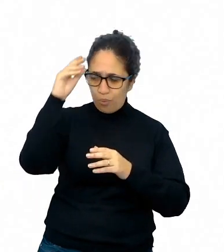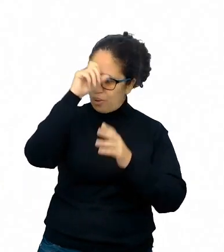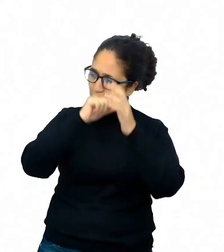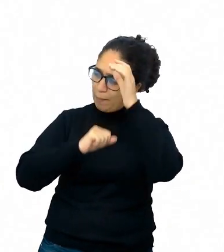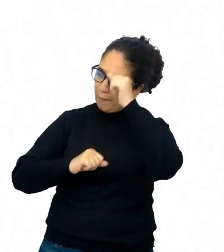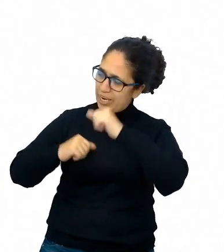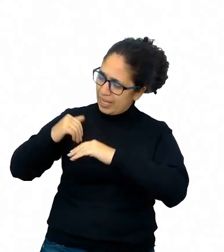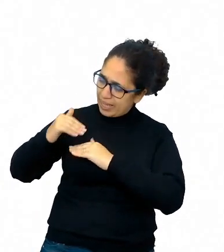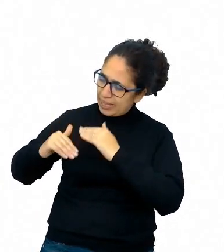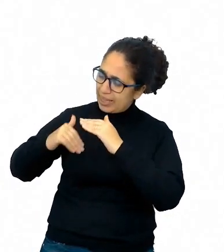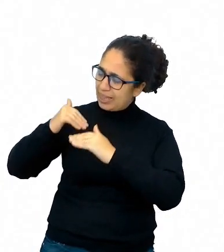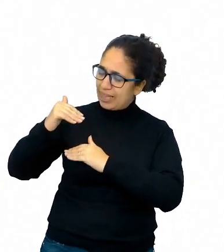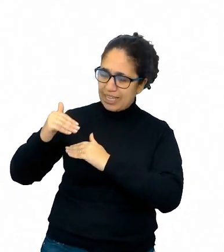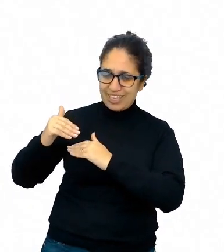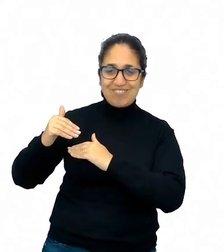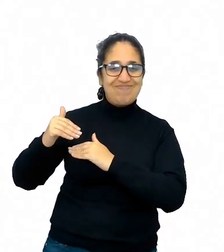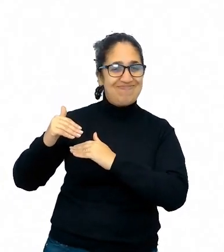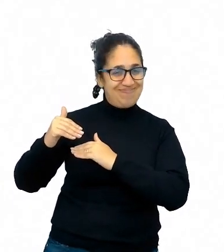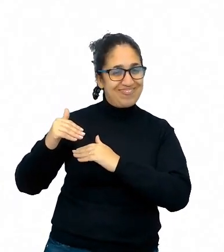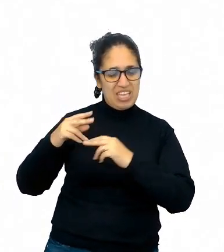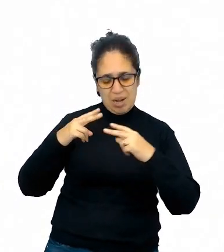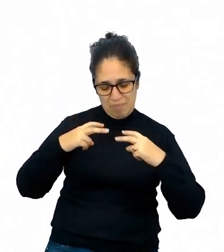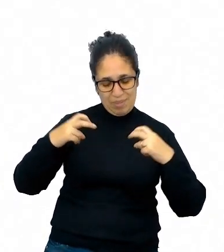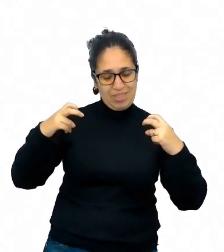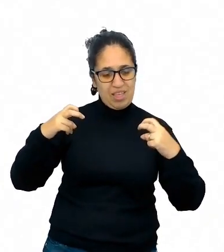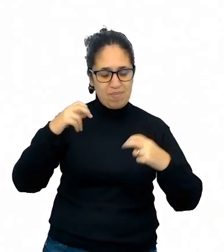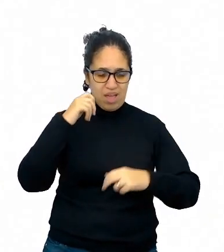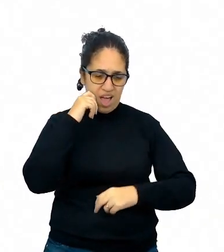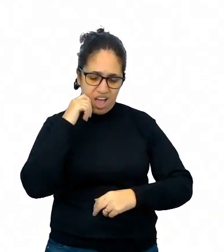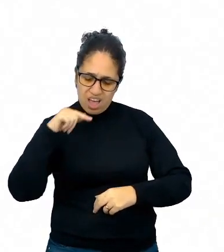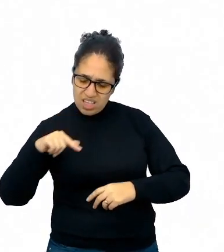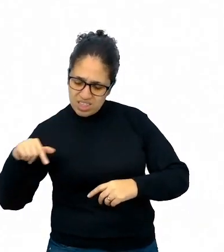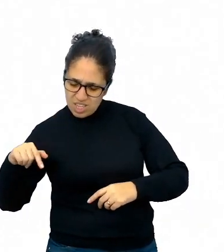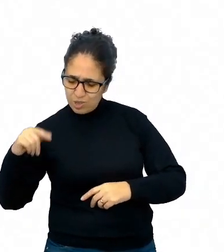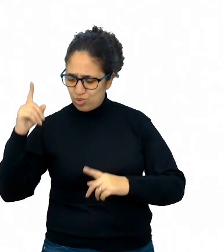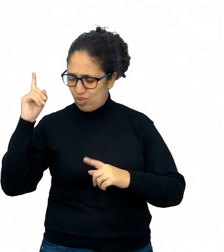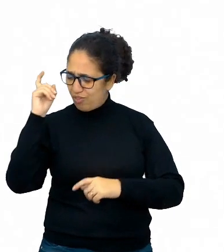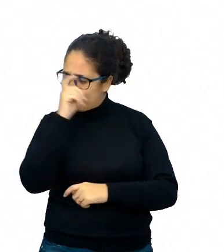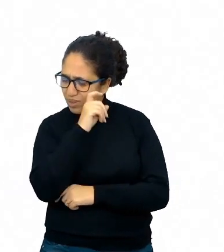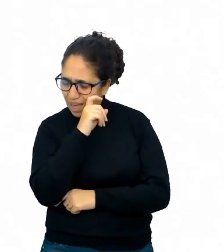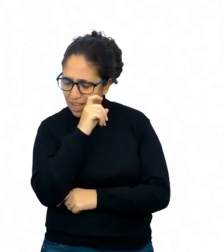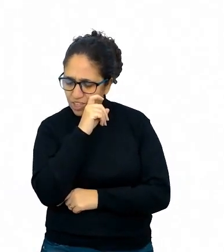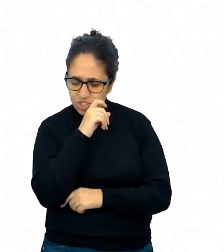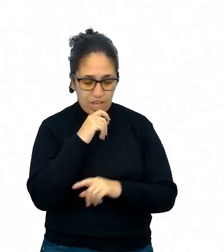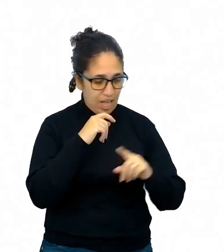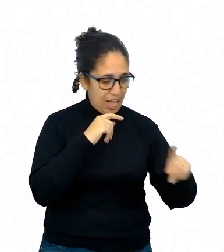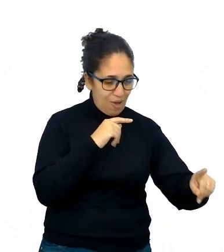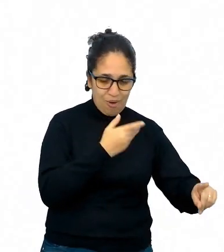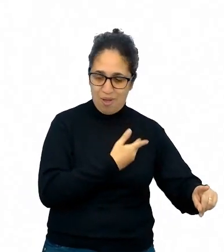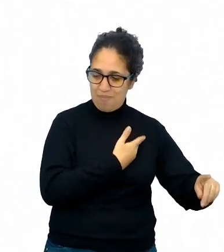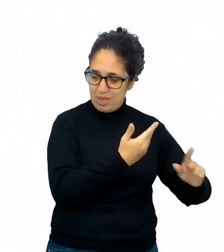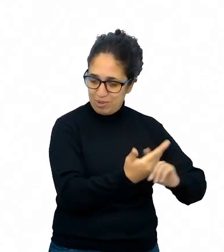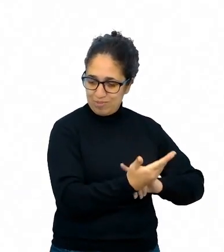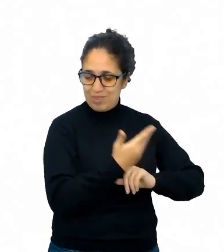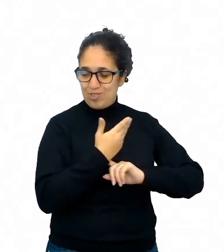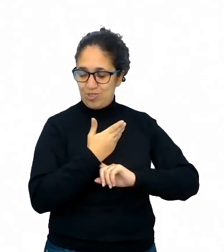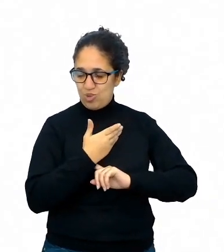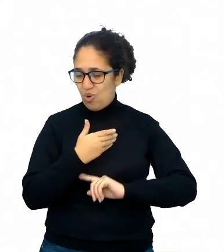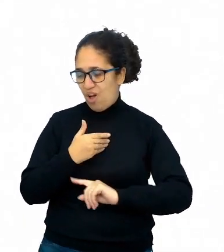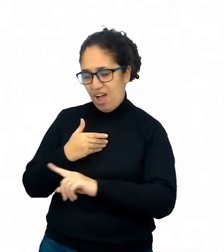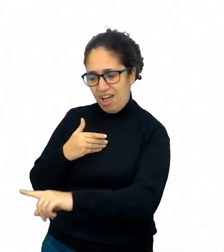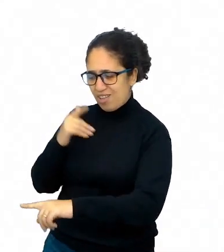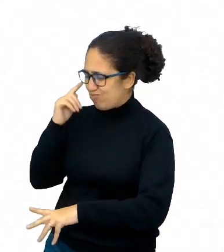aprender dele. E aí ele percebe, né, isso aqui eu tive mais dificuldade, mas aí meu colega me ajudou. Ah, isso aqui eu